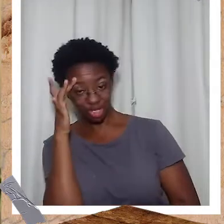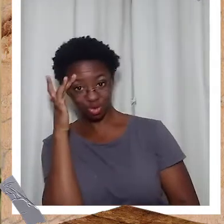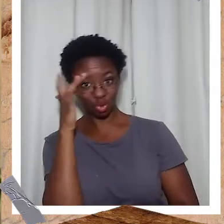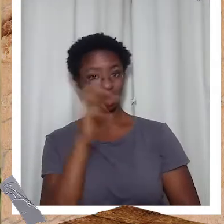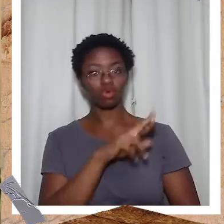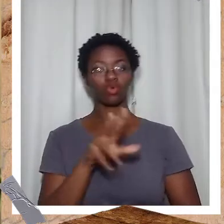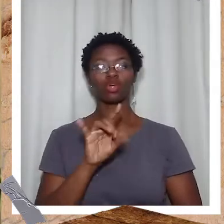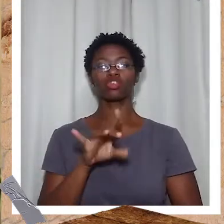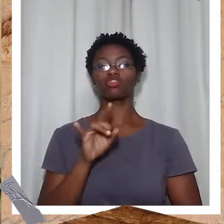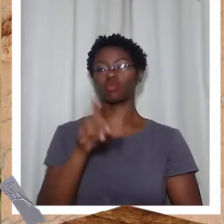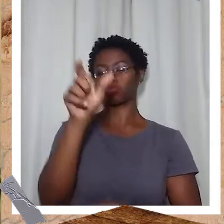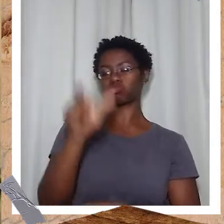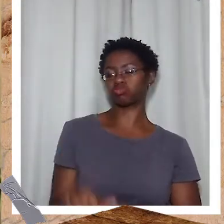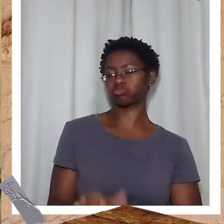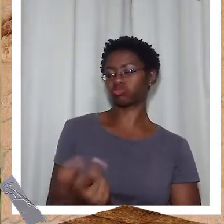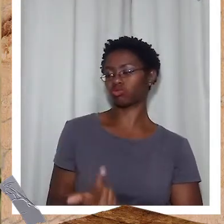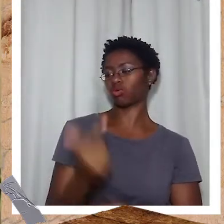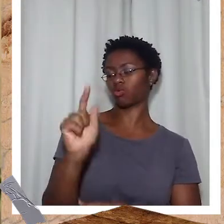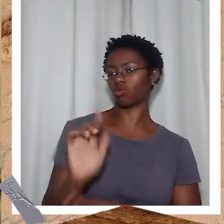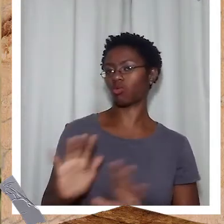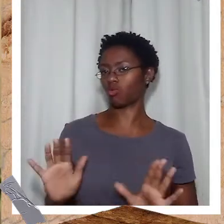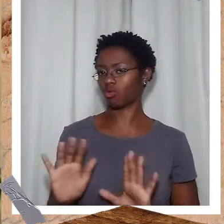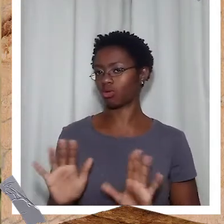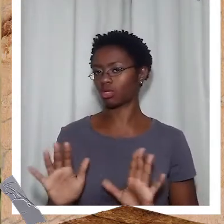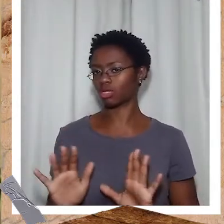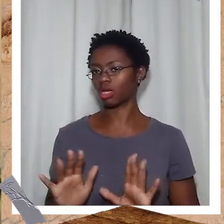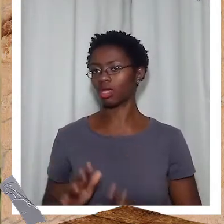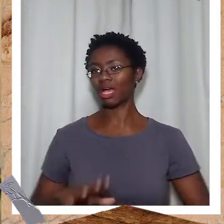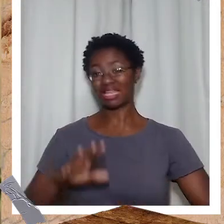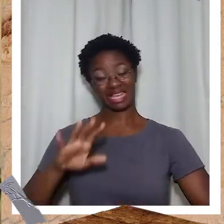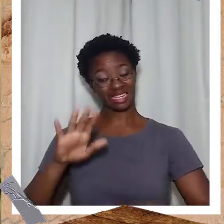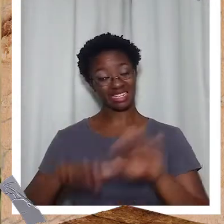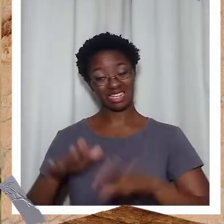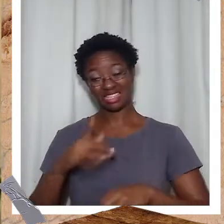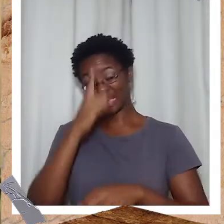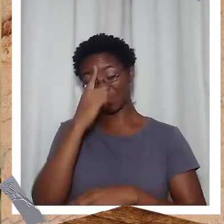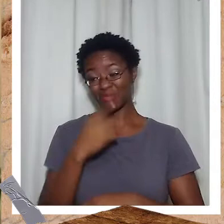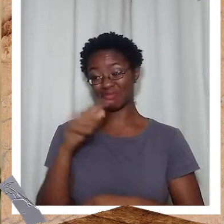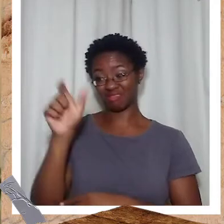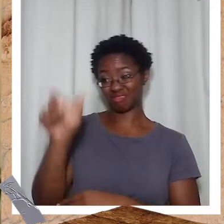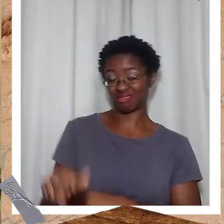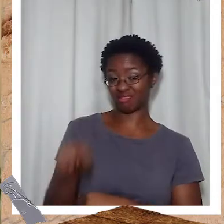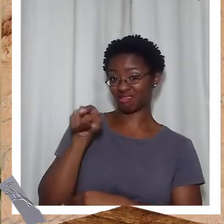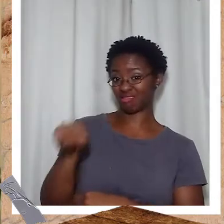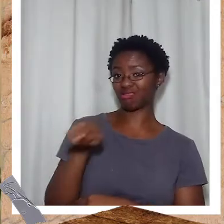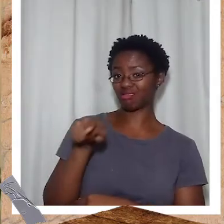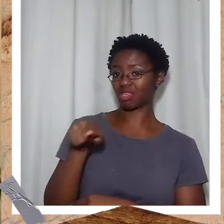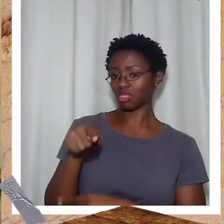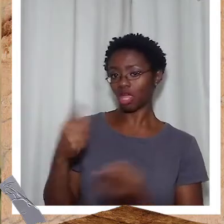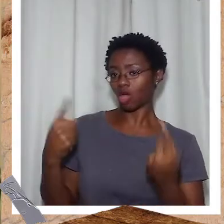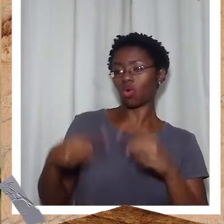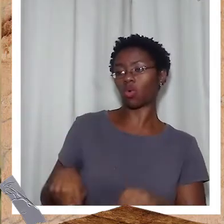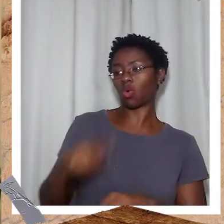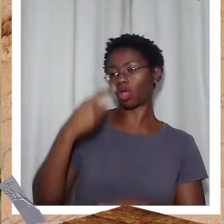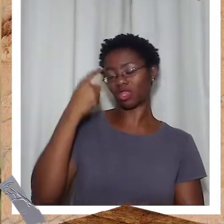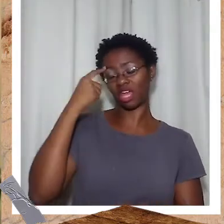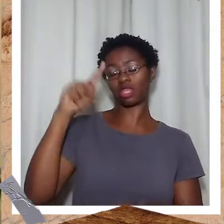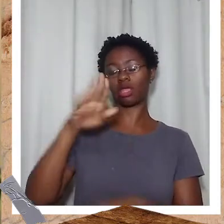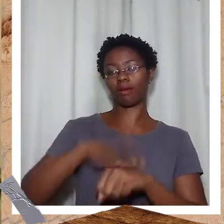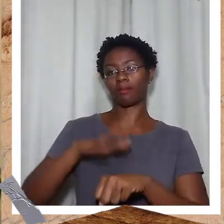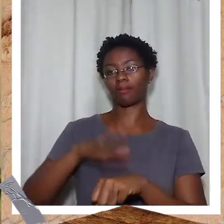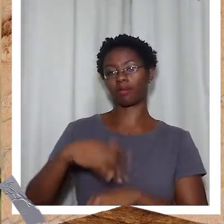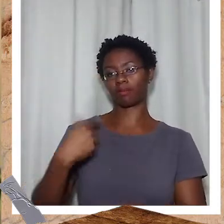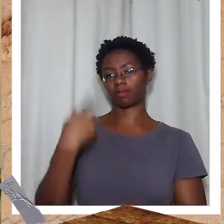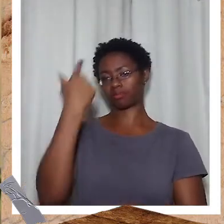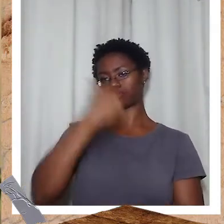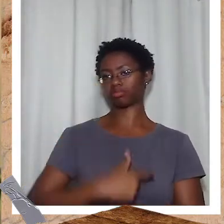que foi criada, muitas vezes a sua revelia sobre ela. A ideia e a personagem de uma escritora favelada, sendo